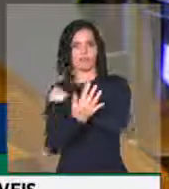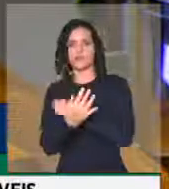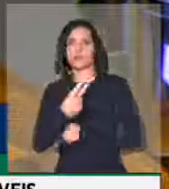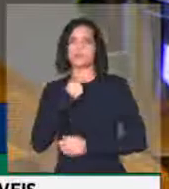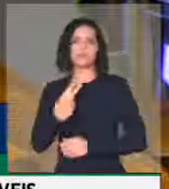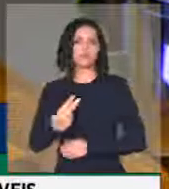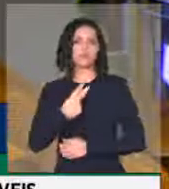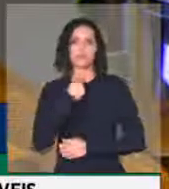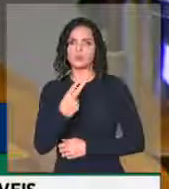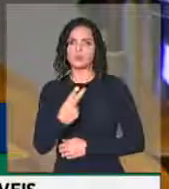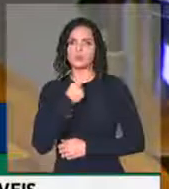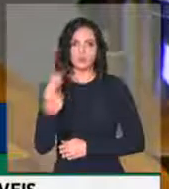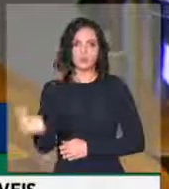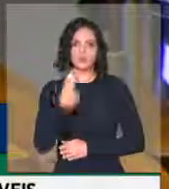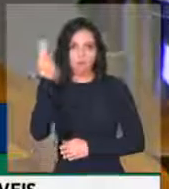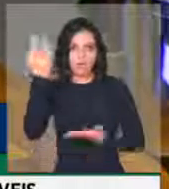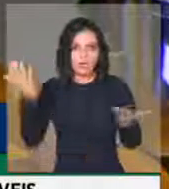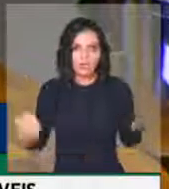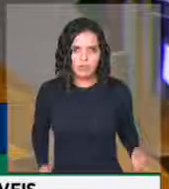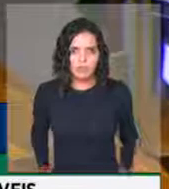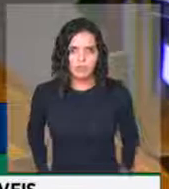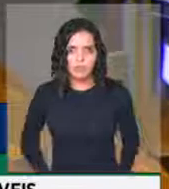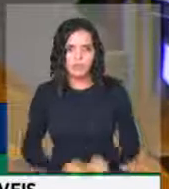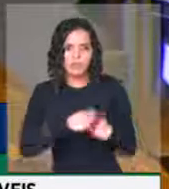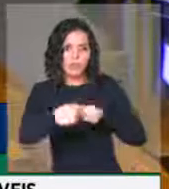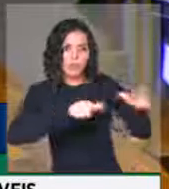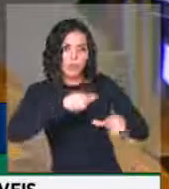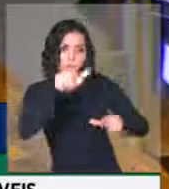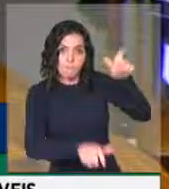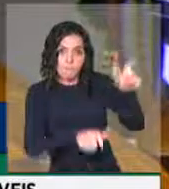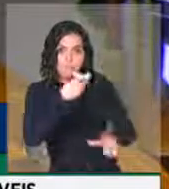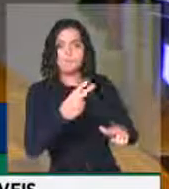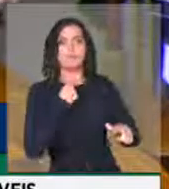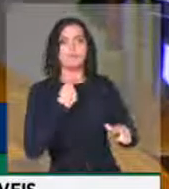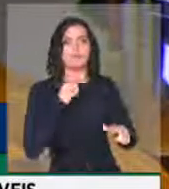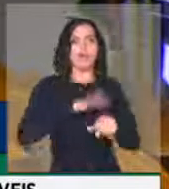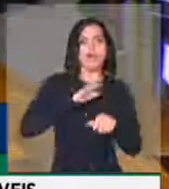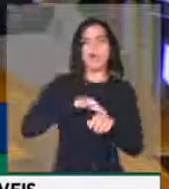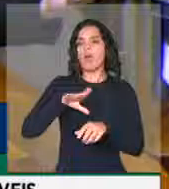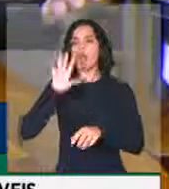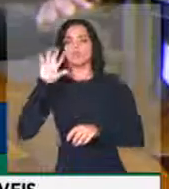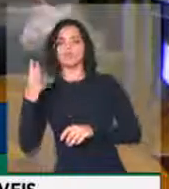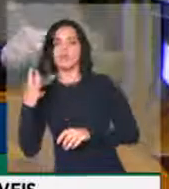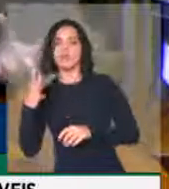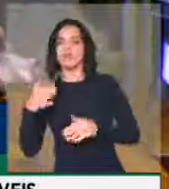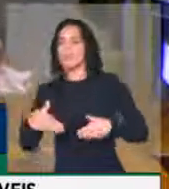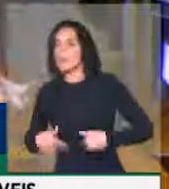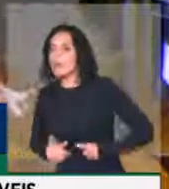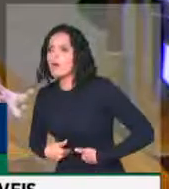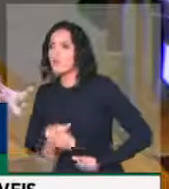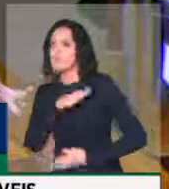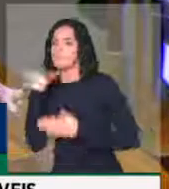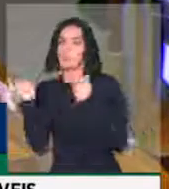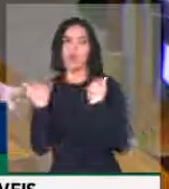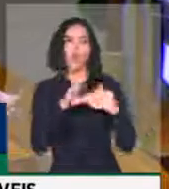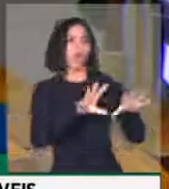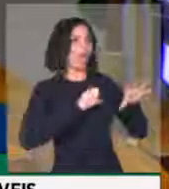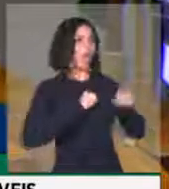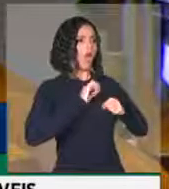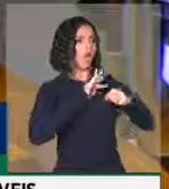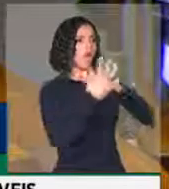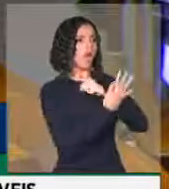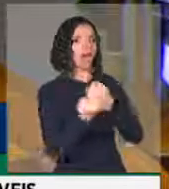a adequação necessária. Mais do que isso, os trabalhadores não podem decidir se vão morrer de fome ou se vão contrair